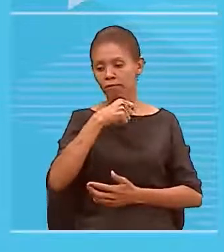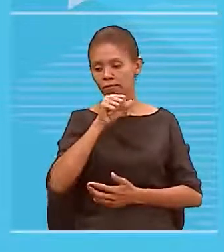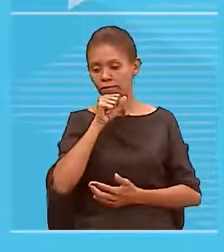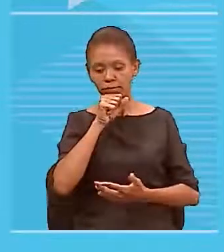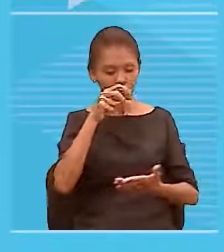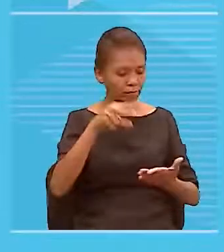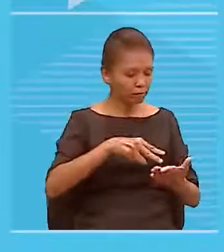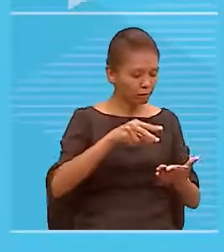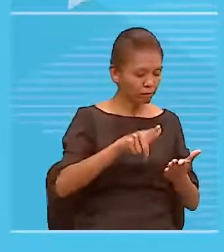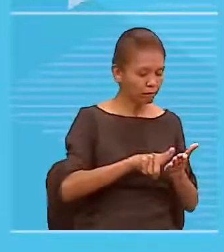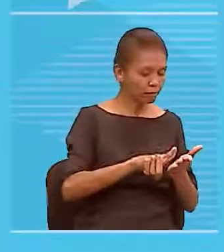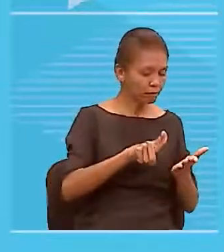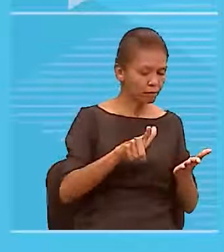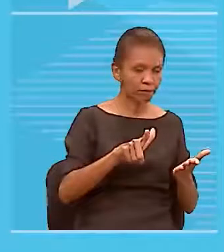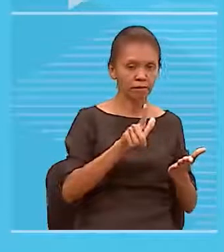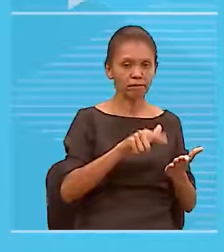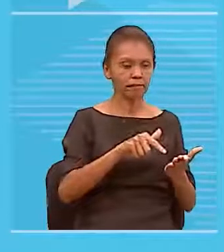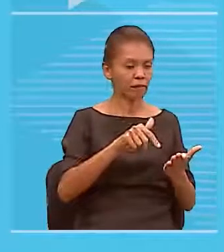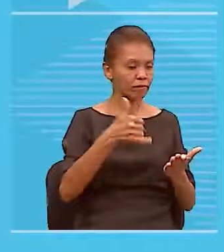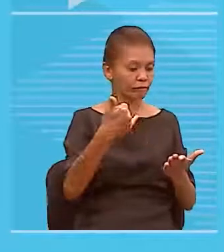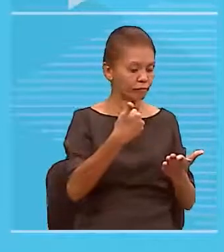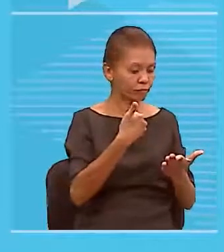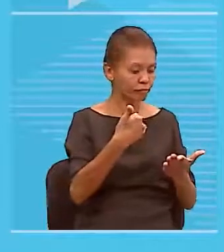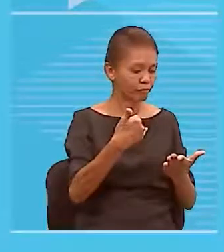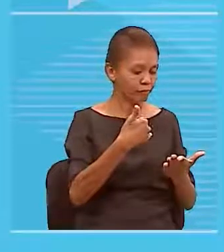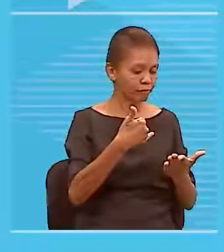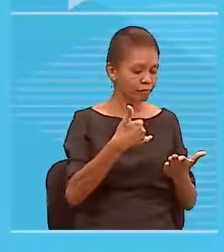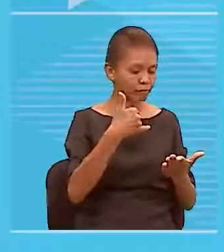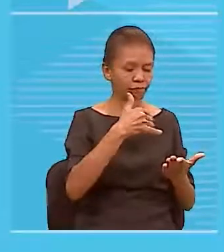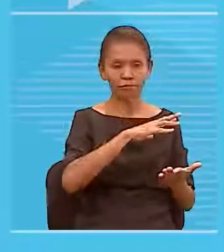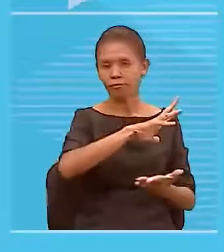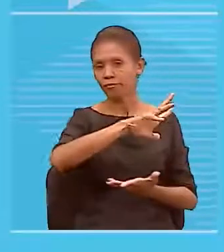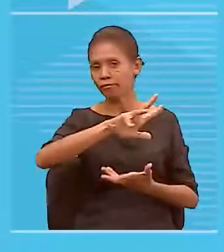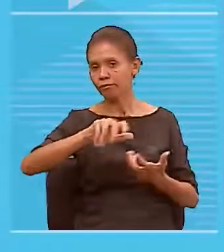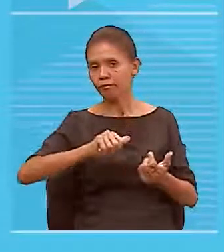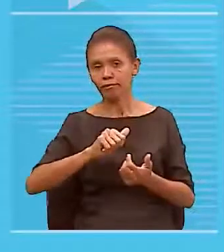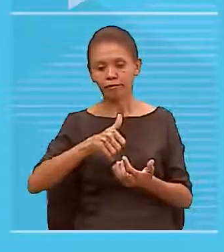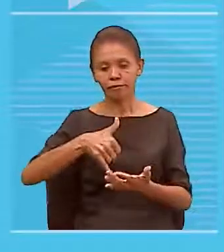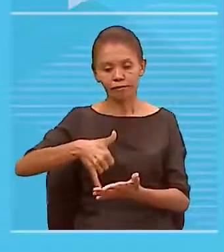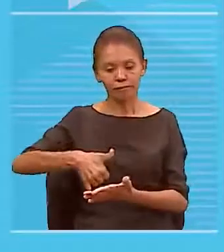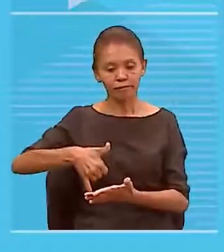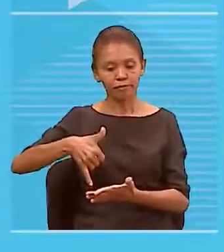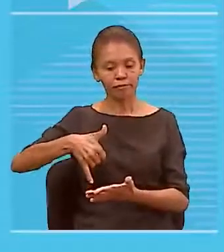jornal Notícias do mundo o telefone tocou